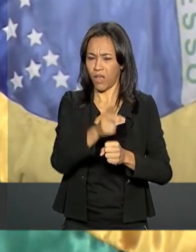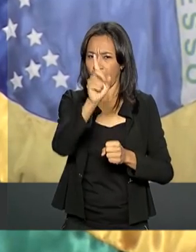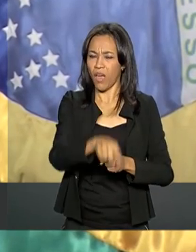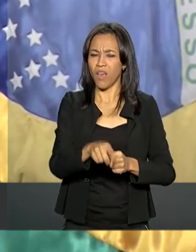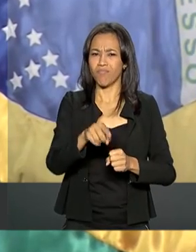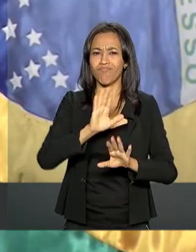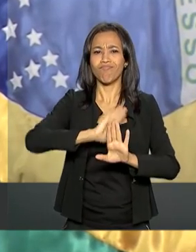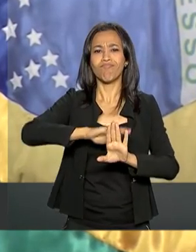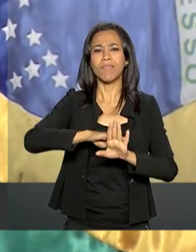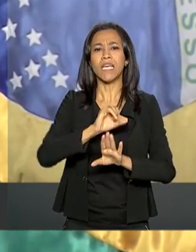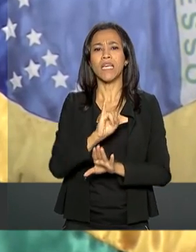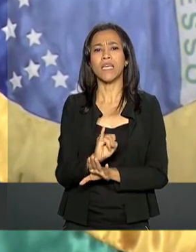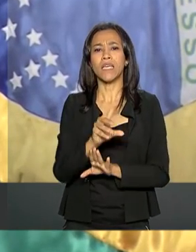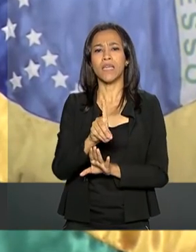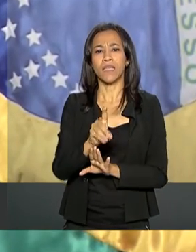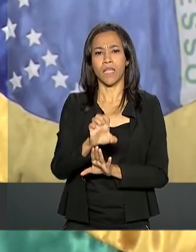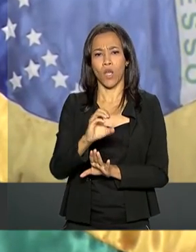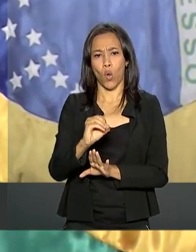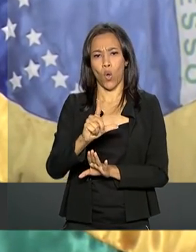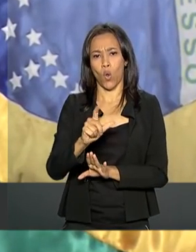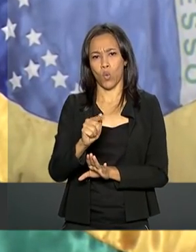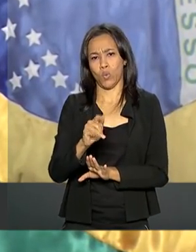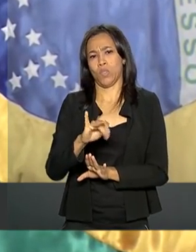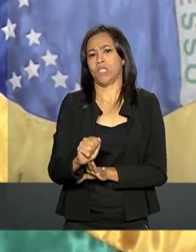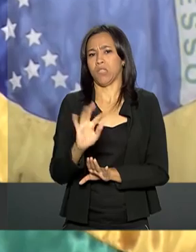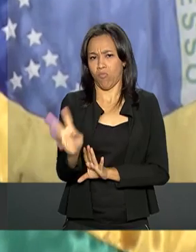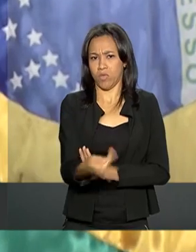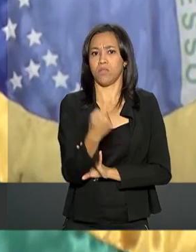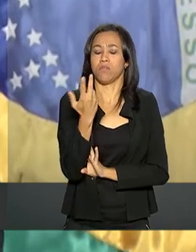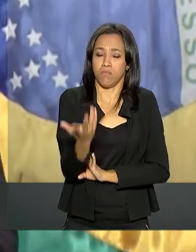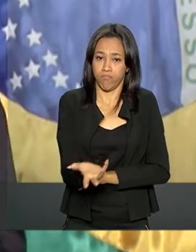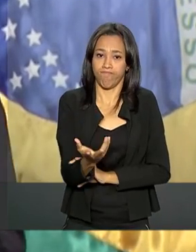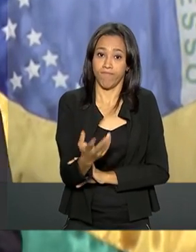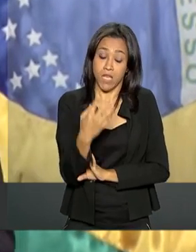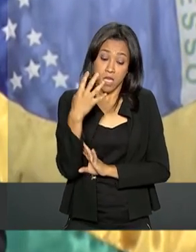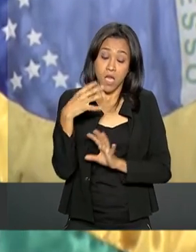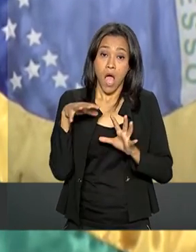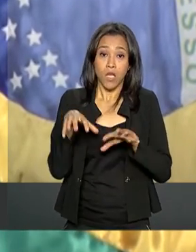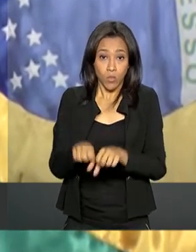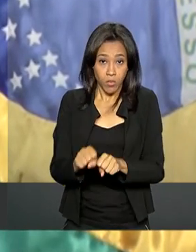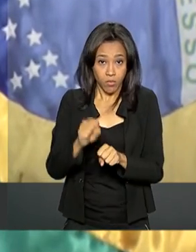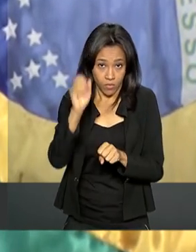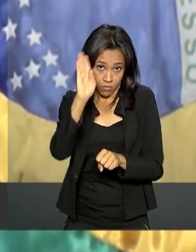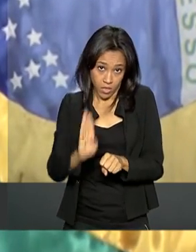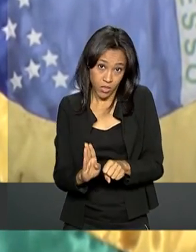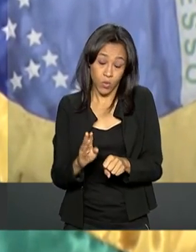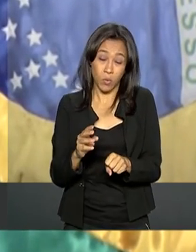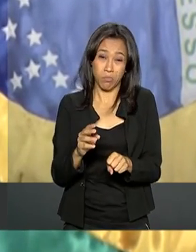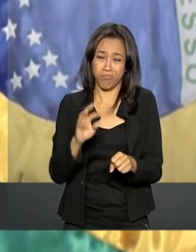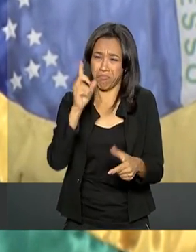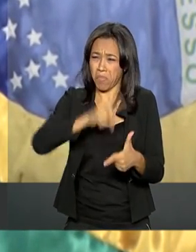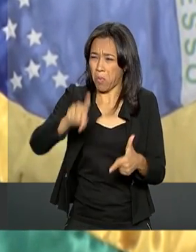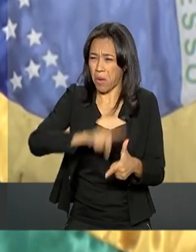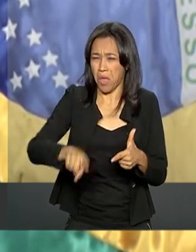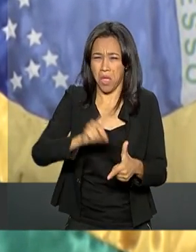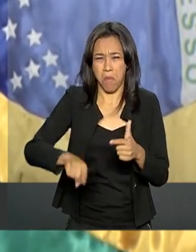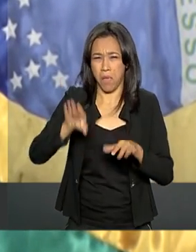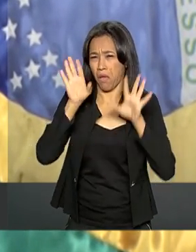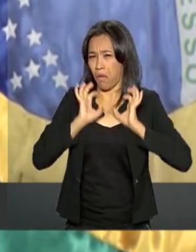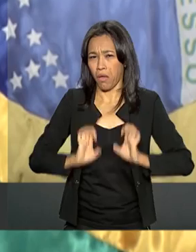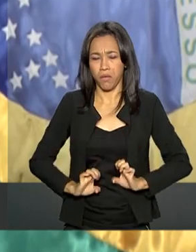ideológica. Nós pegamos, Piñera, no Brasil, um país com uma grave crise ética, moral